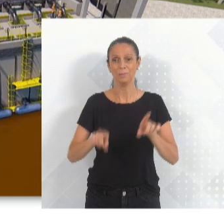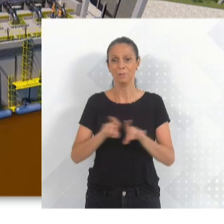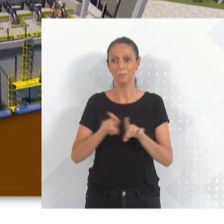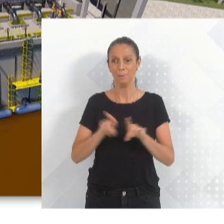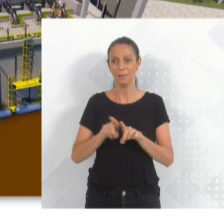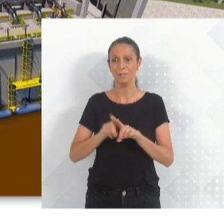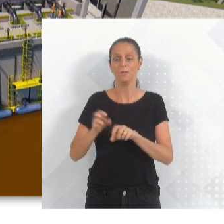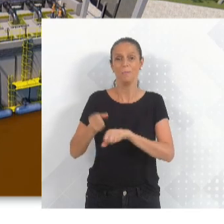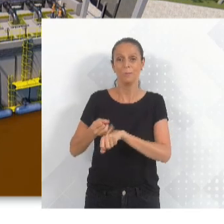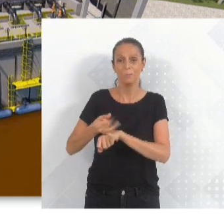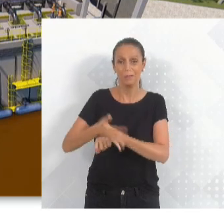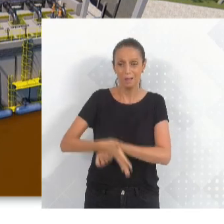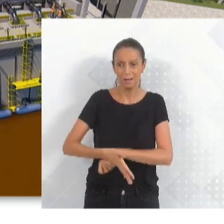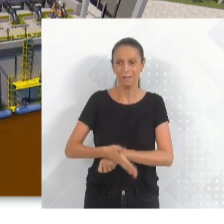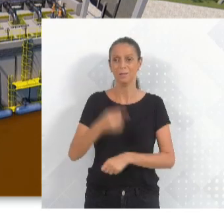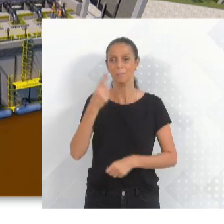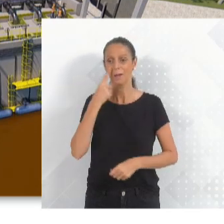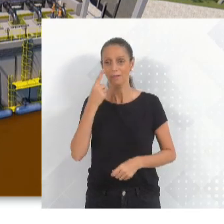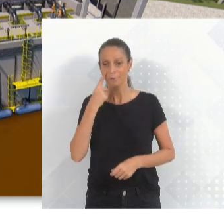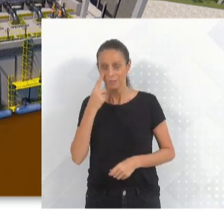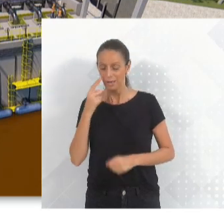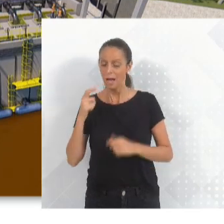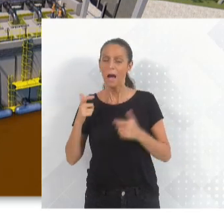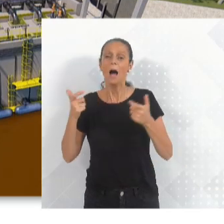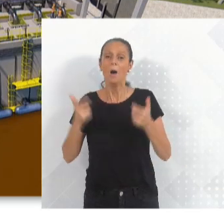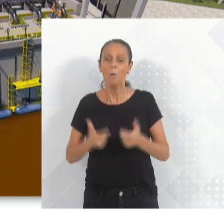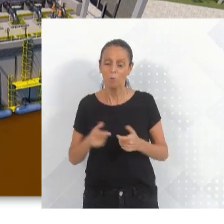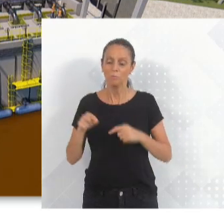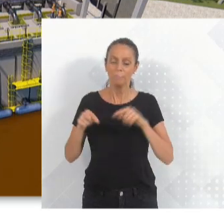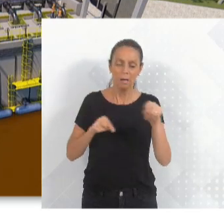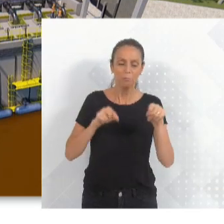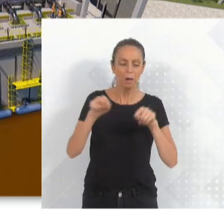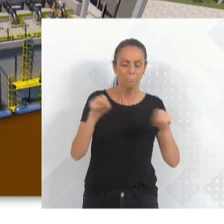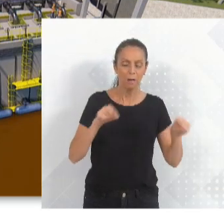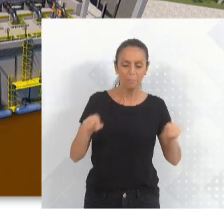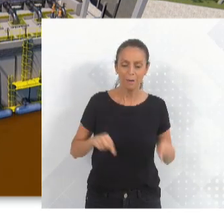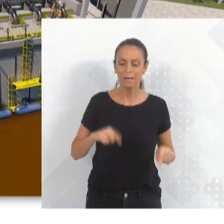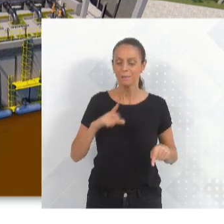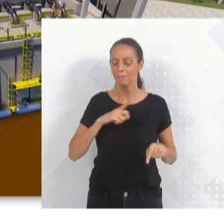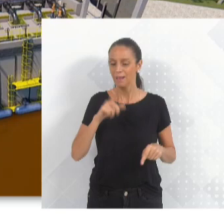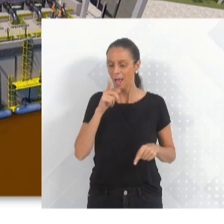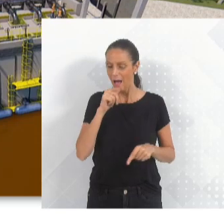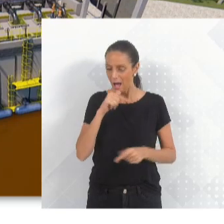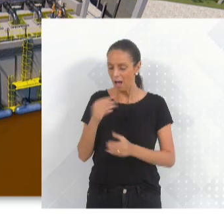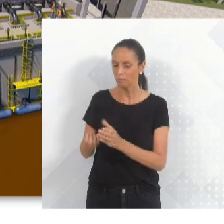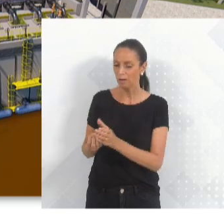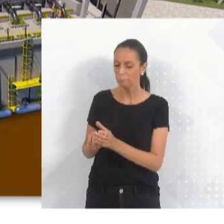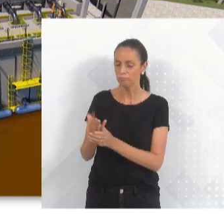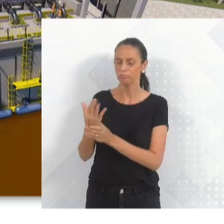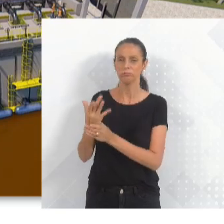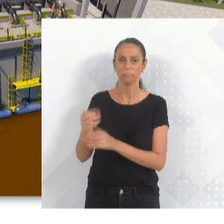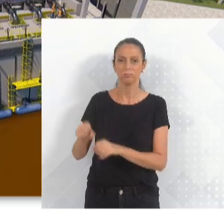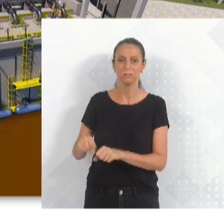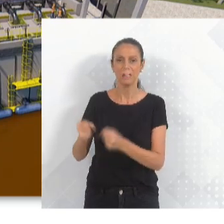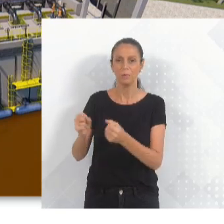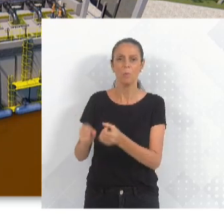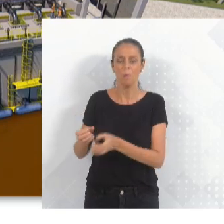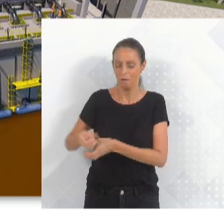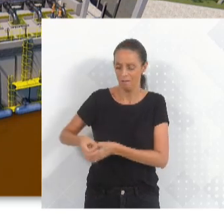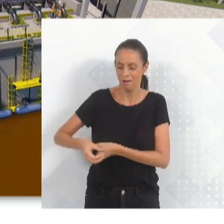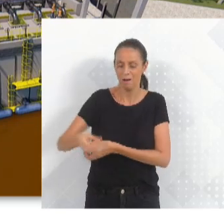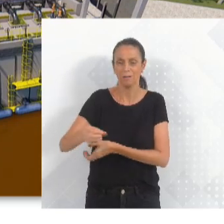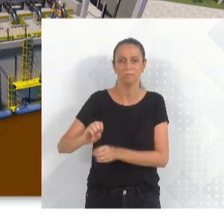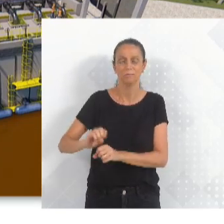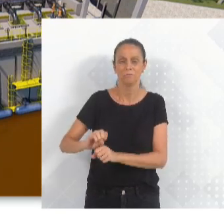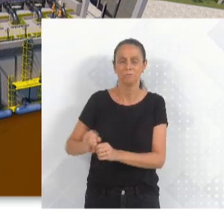para identificarmos os vazamentos existentes nas principais redes da nossa cidade. Esse trabalho é feito sempre na madrugada,